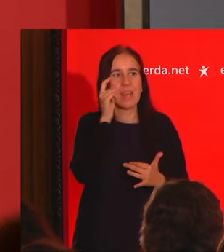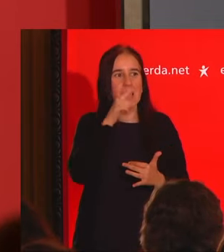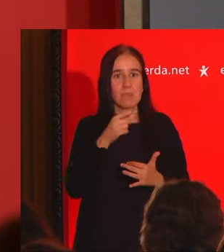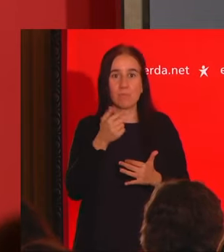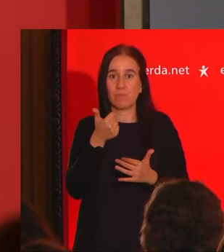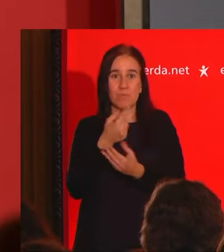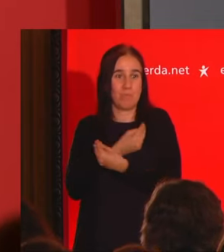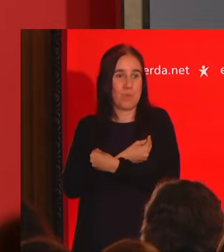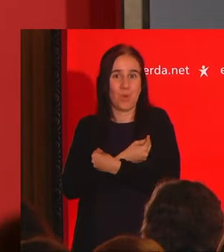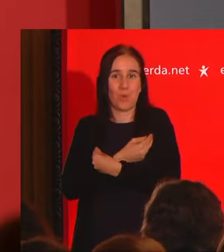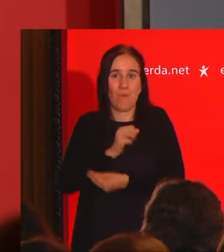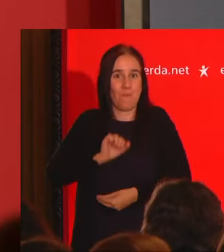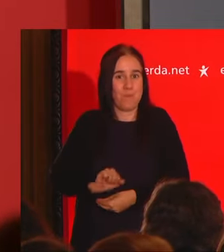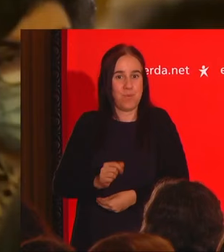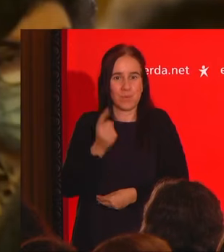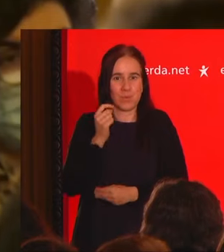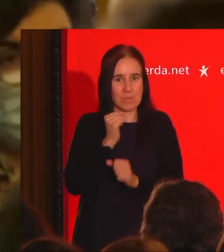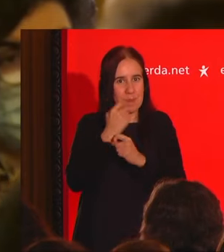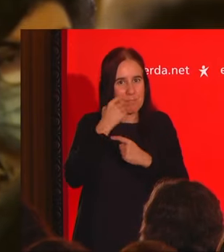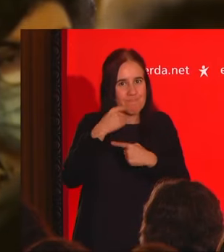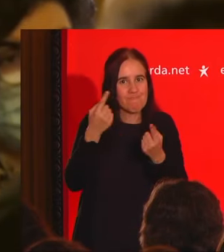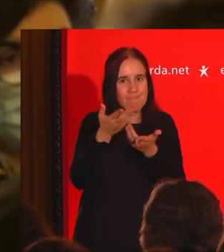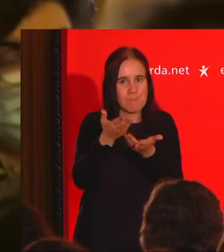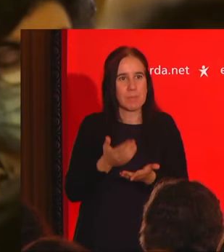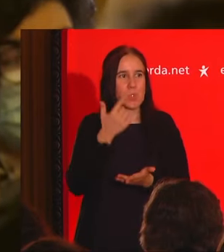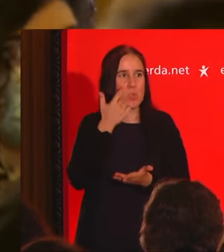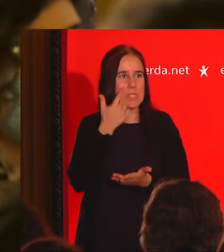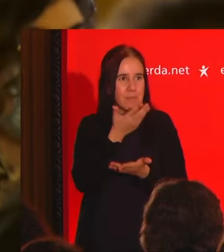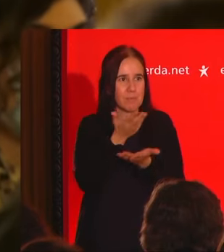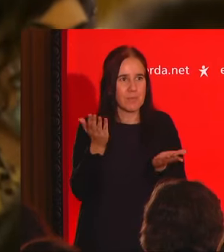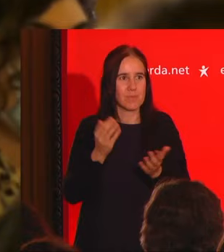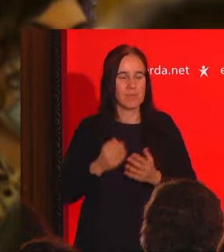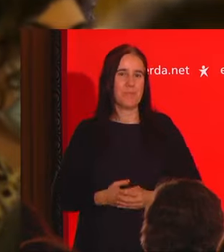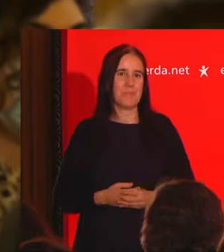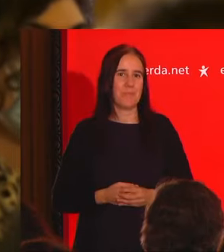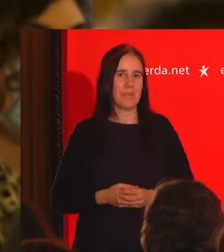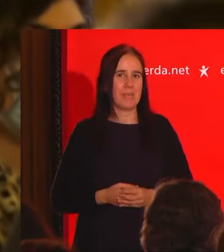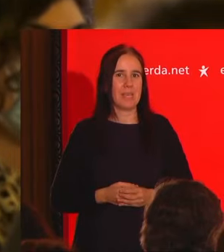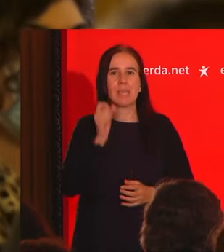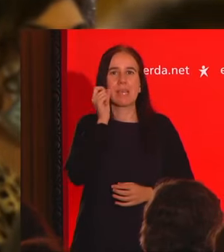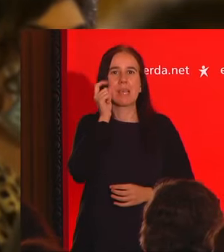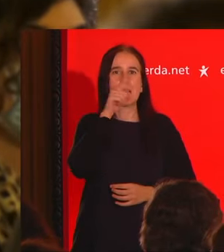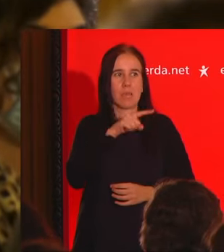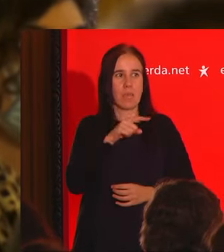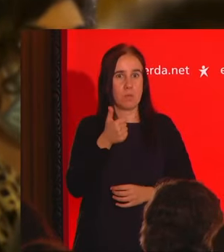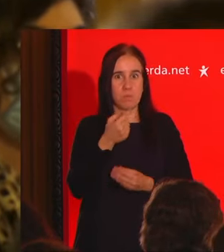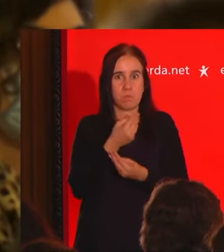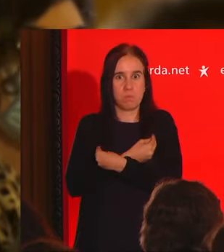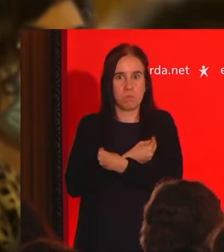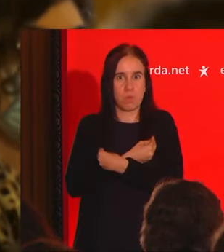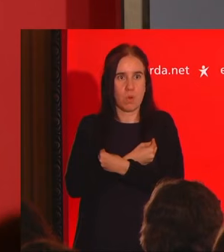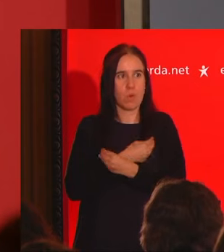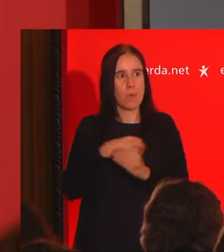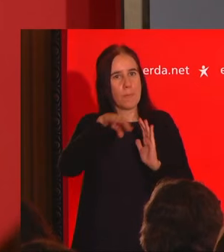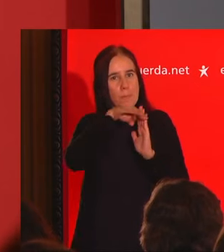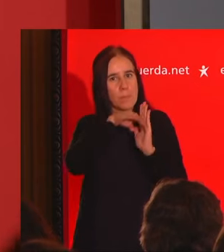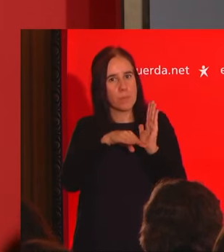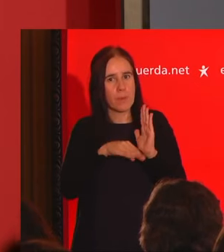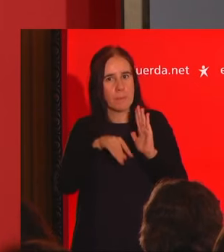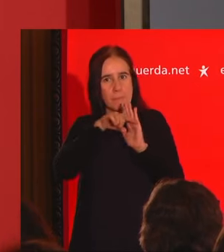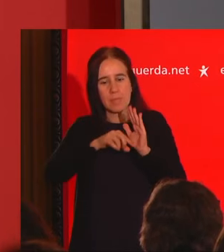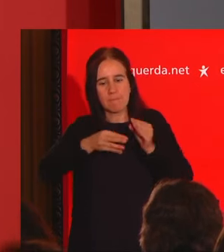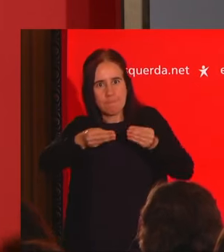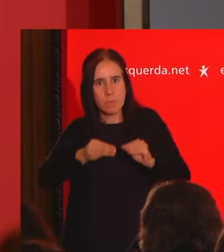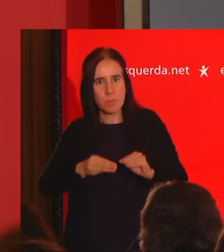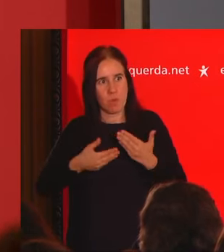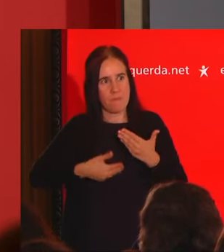no Bloco, aqui veio expor o seu trabalho e o seu conhecimento, a quem no Bloco trabalhou este programa, estas medidas